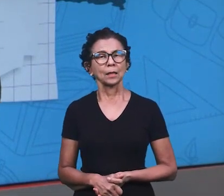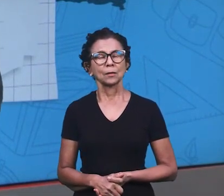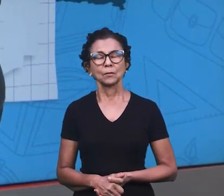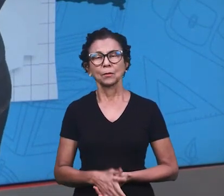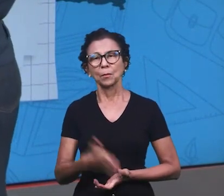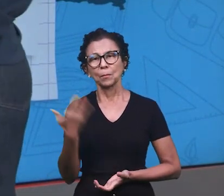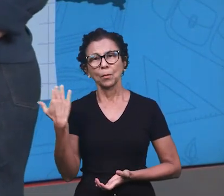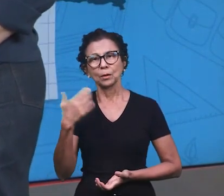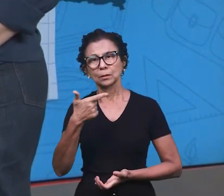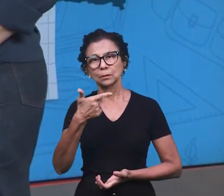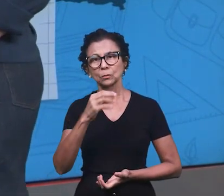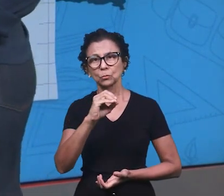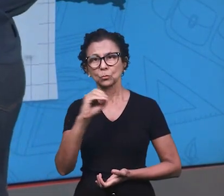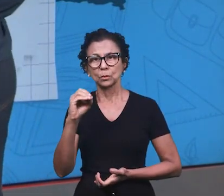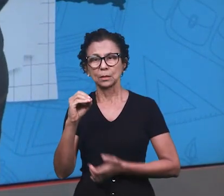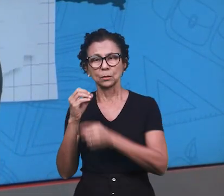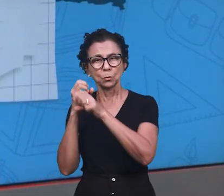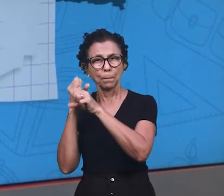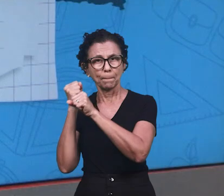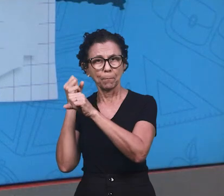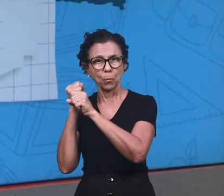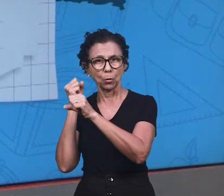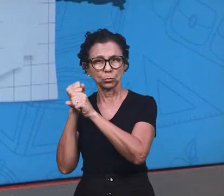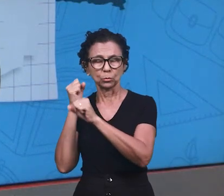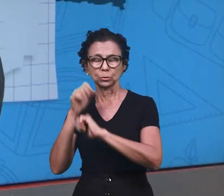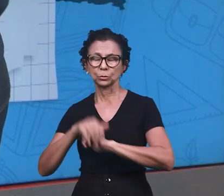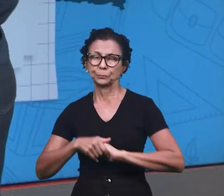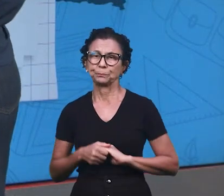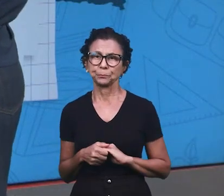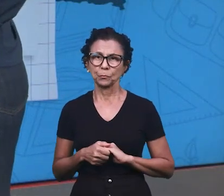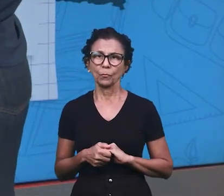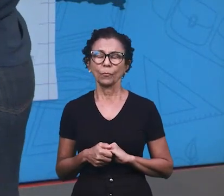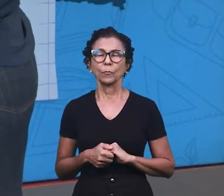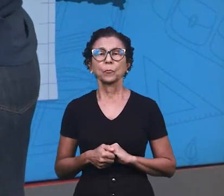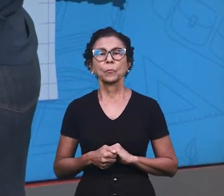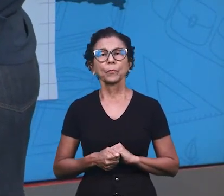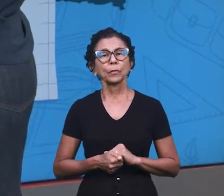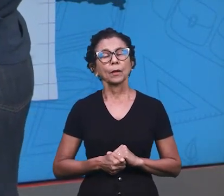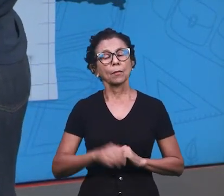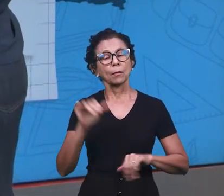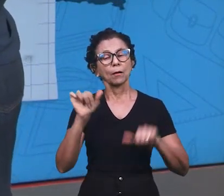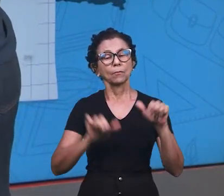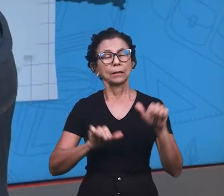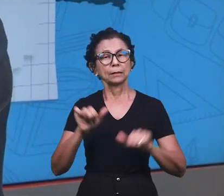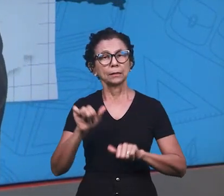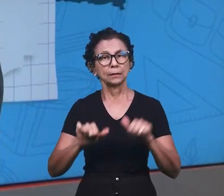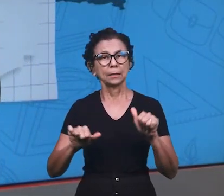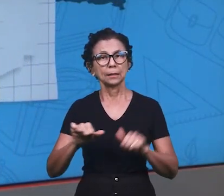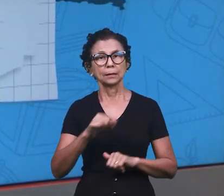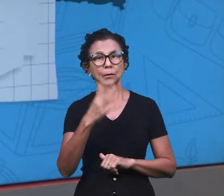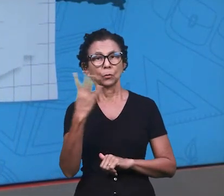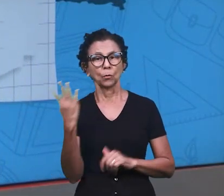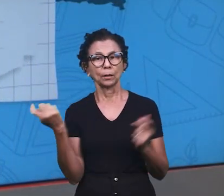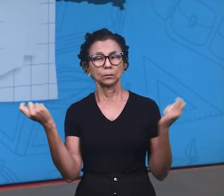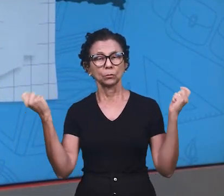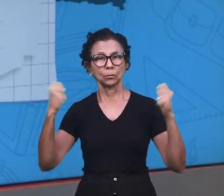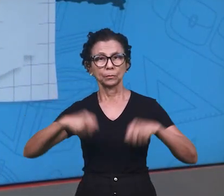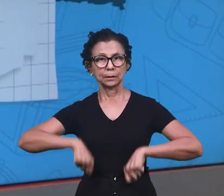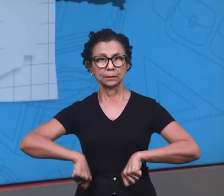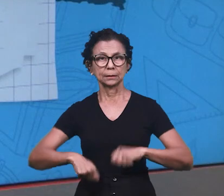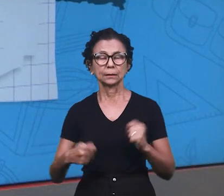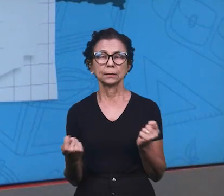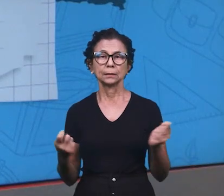conversar um pouquinho sobre essa competência 4. Os aspectos a serem avaliados na competência 4 dizem respeito à